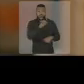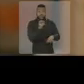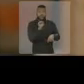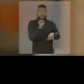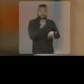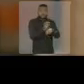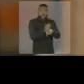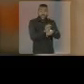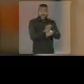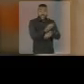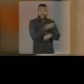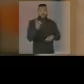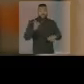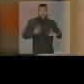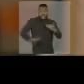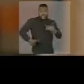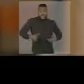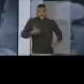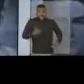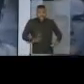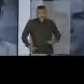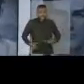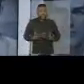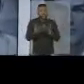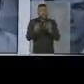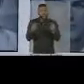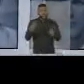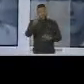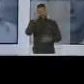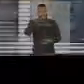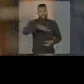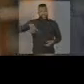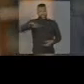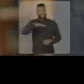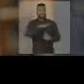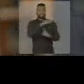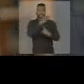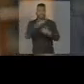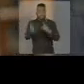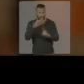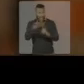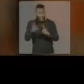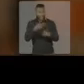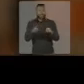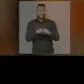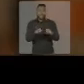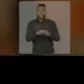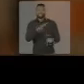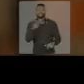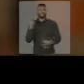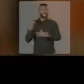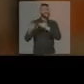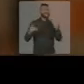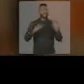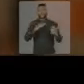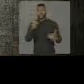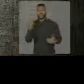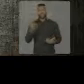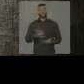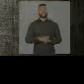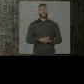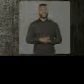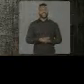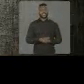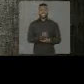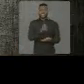mexer, muito machucados. Muitas pessoas foram torturadas, muitas foram assassinadas